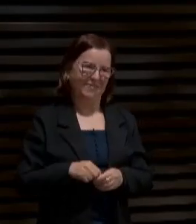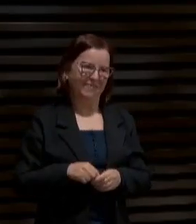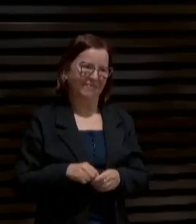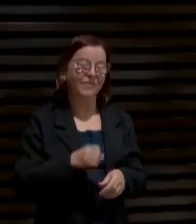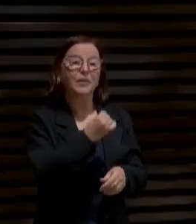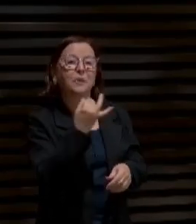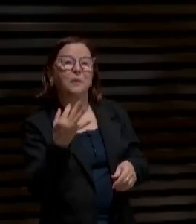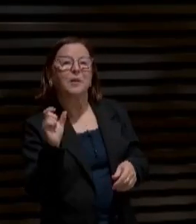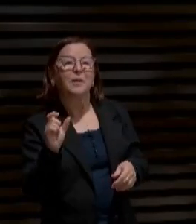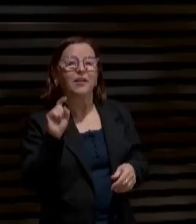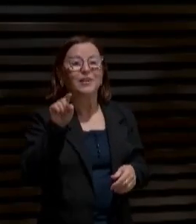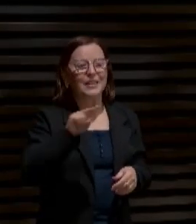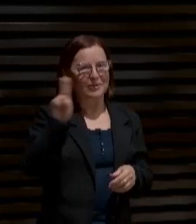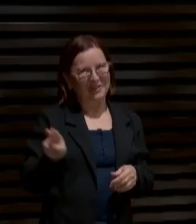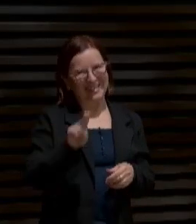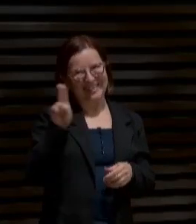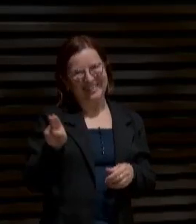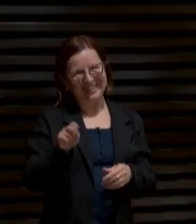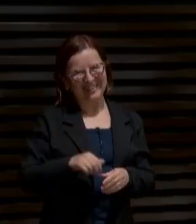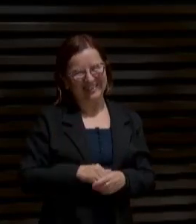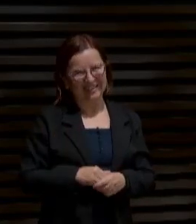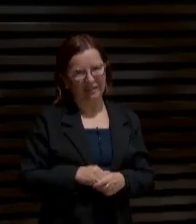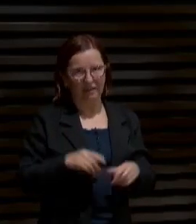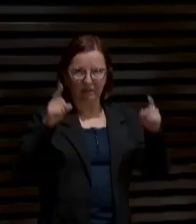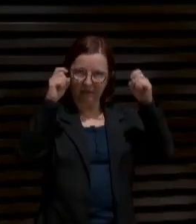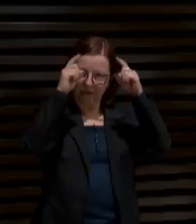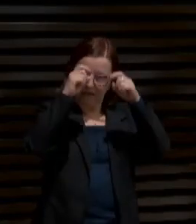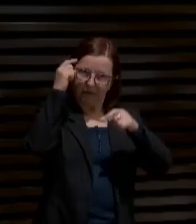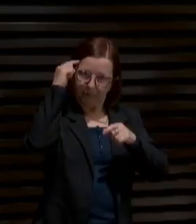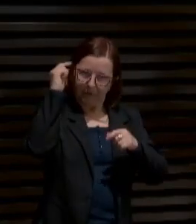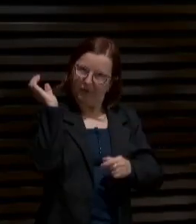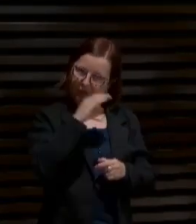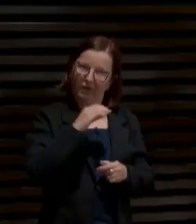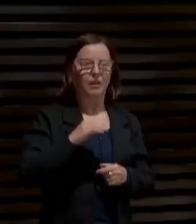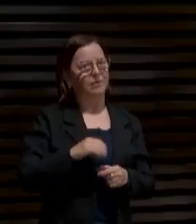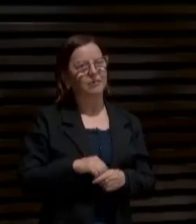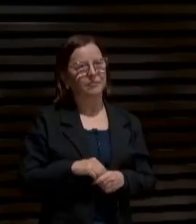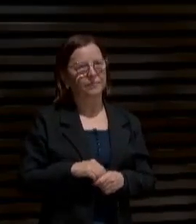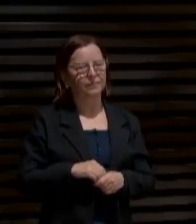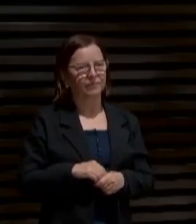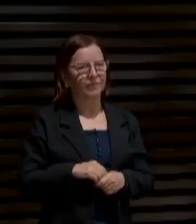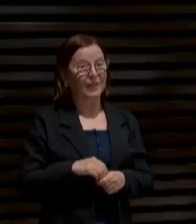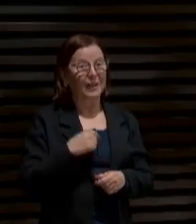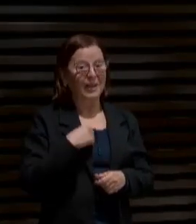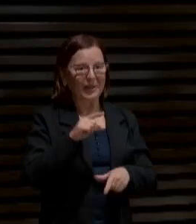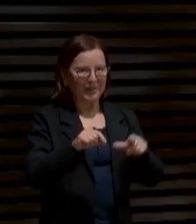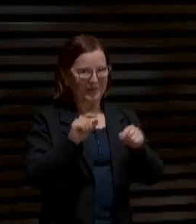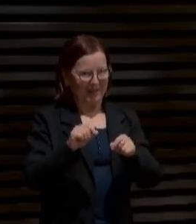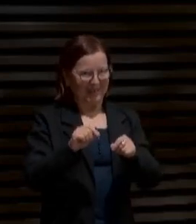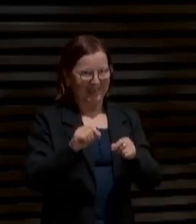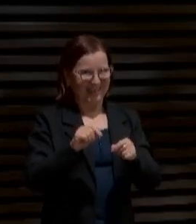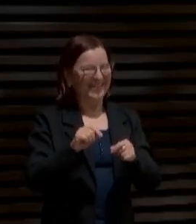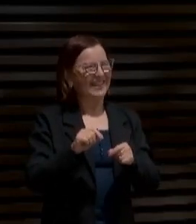palavras dos seus Aria é difícil pensar assim rápido né Aí eu peguei uns irmãos durante a